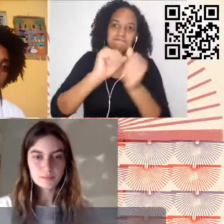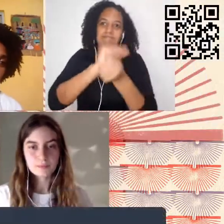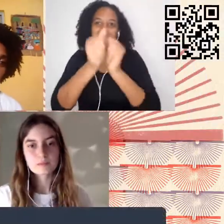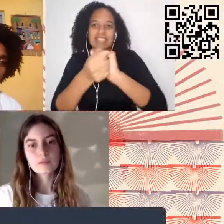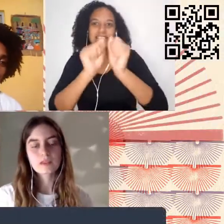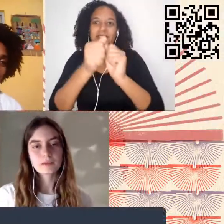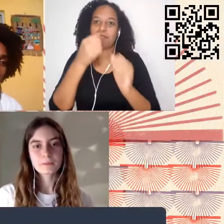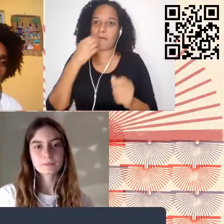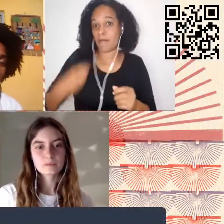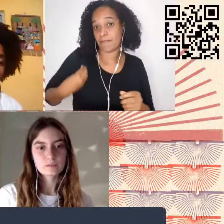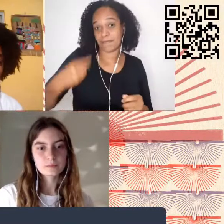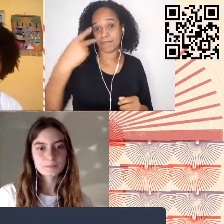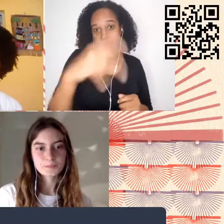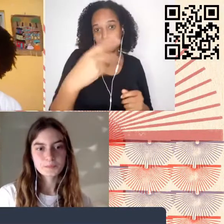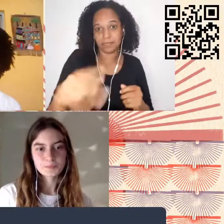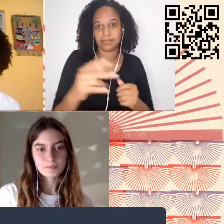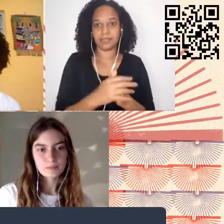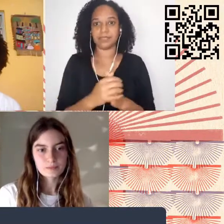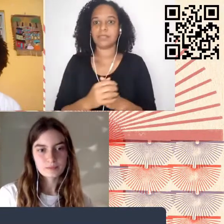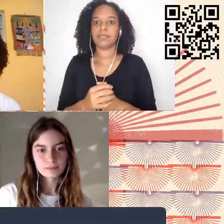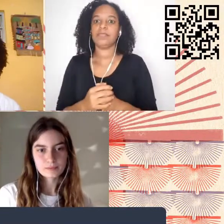o seu tempo.